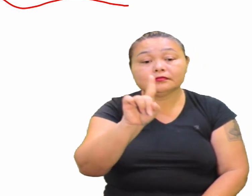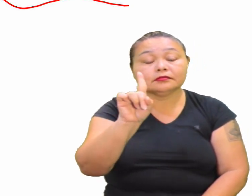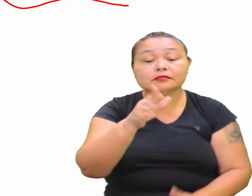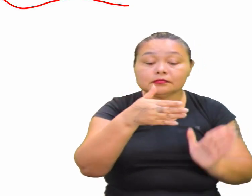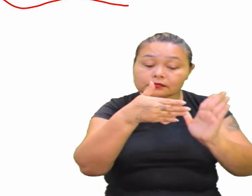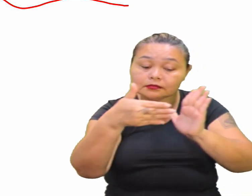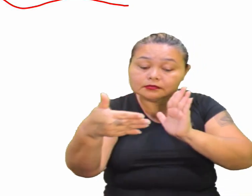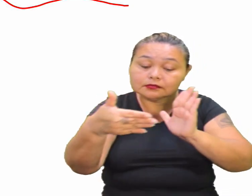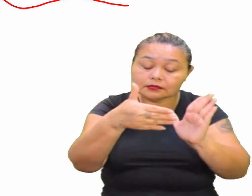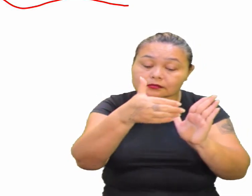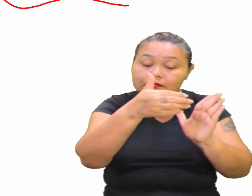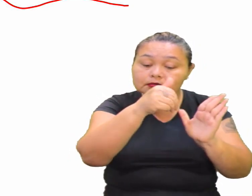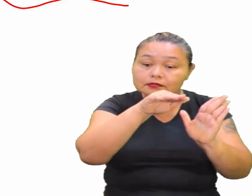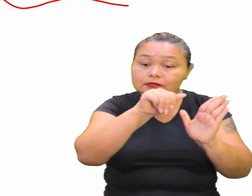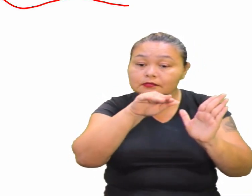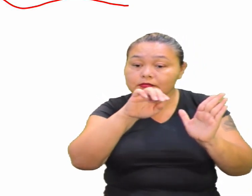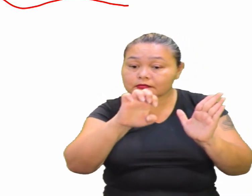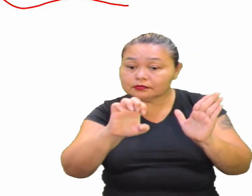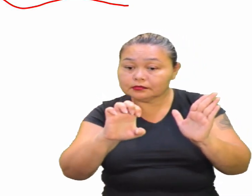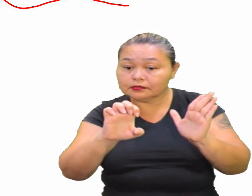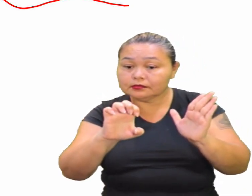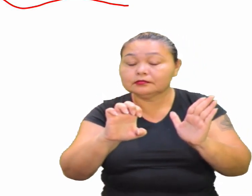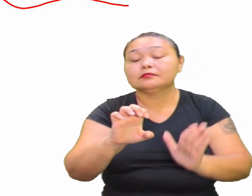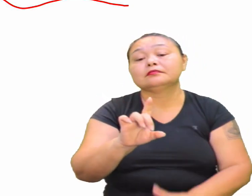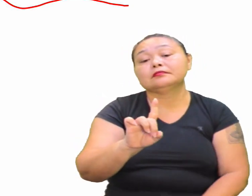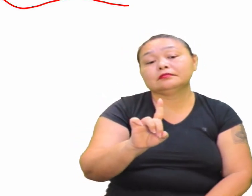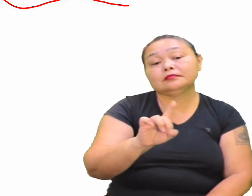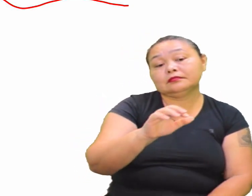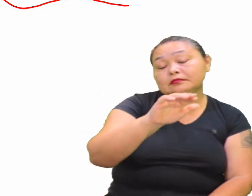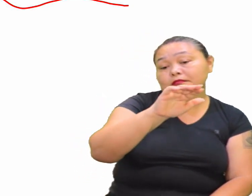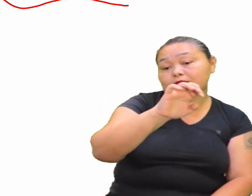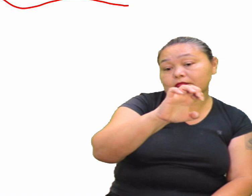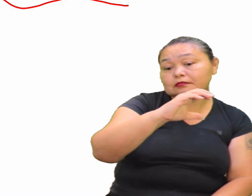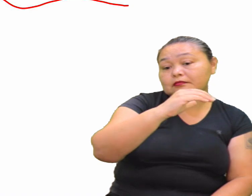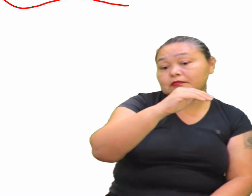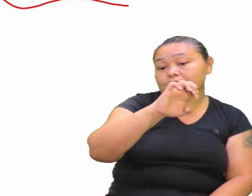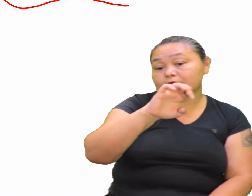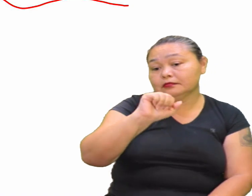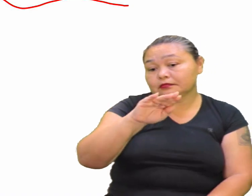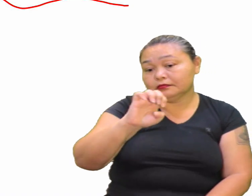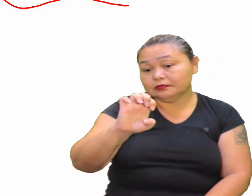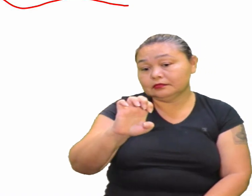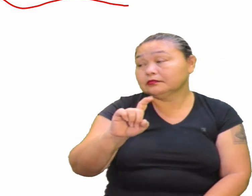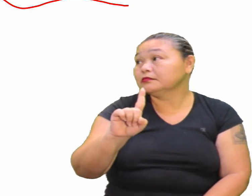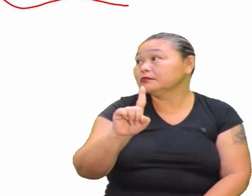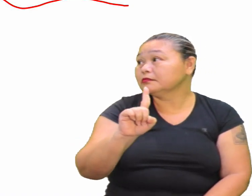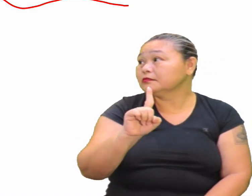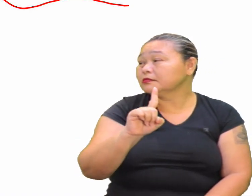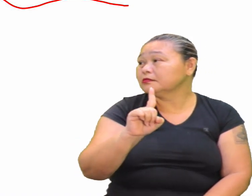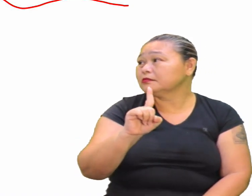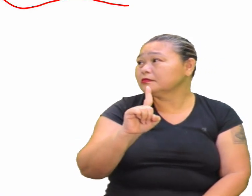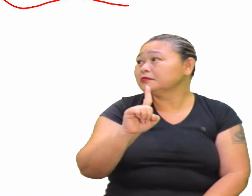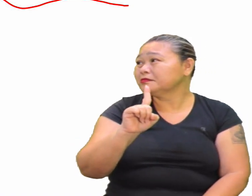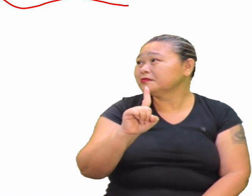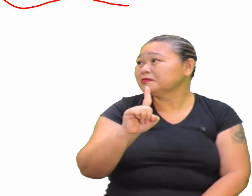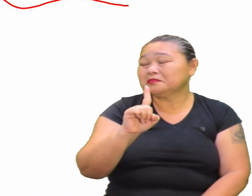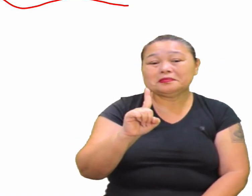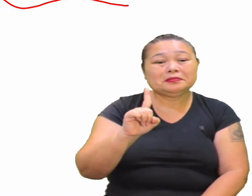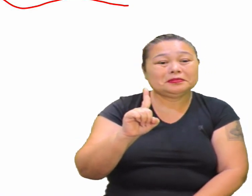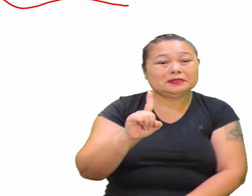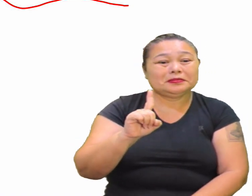gente chama de exese ou exese, tá bom? Sempre tentem fazer essa